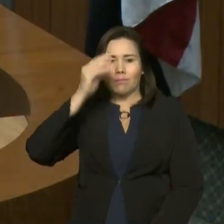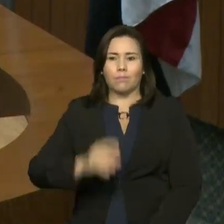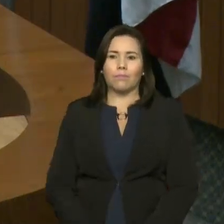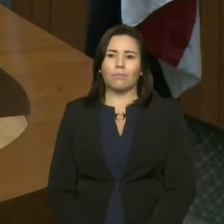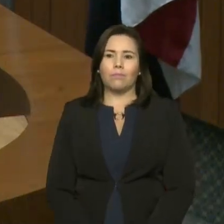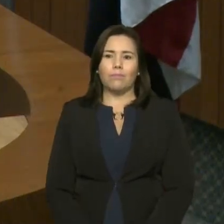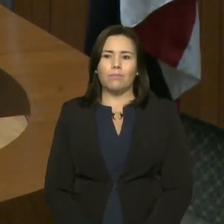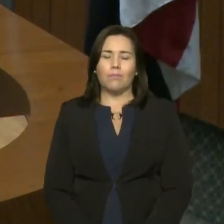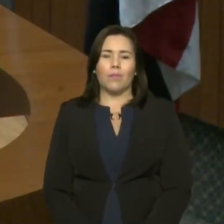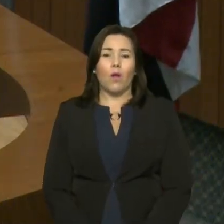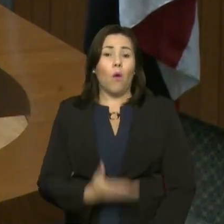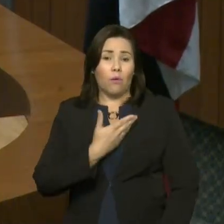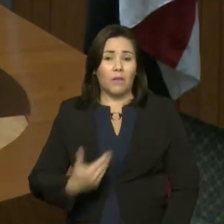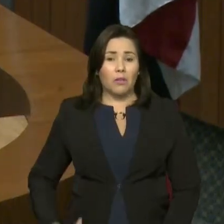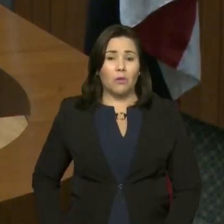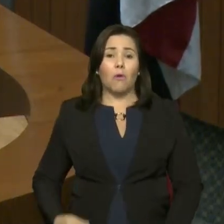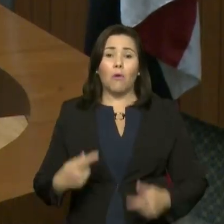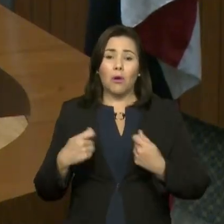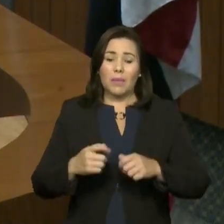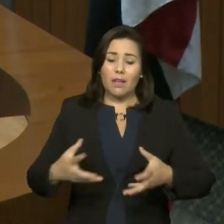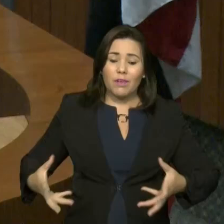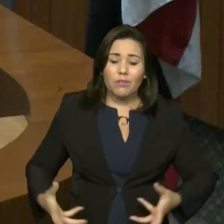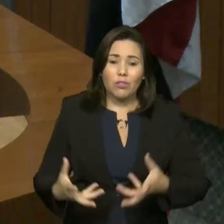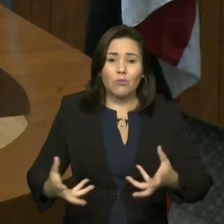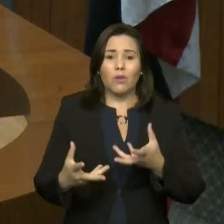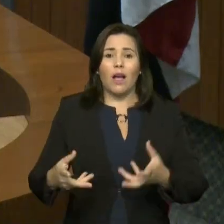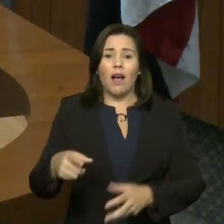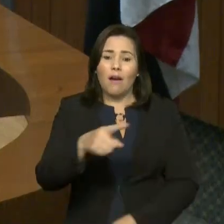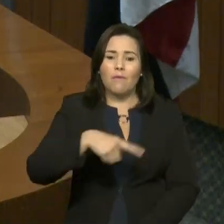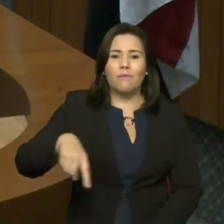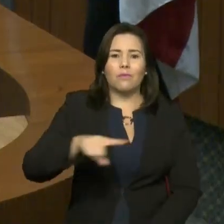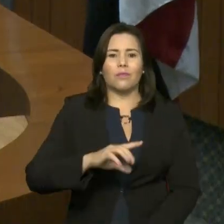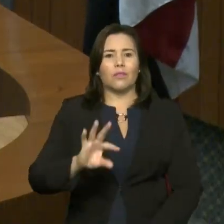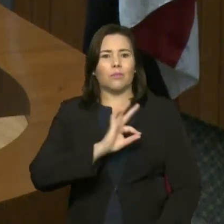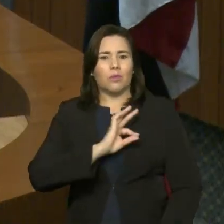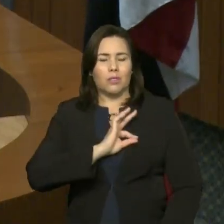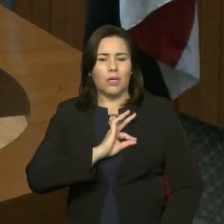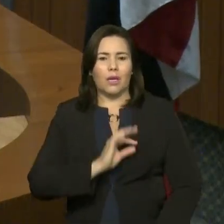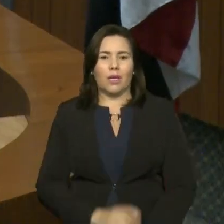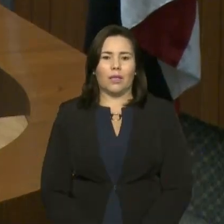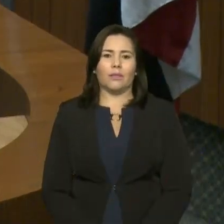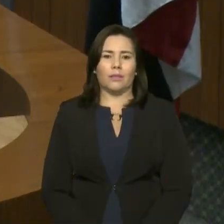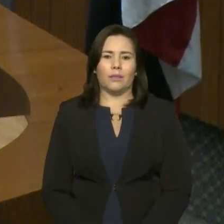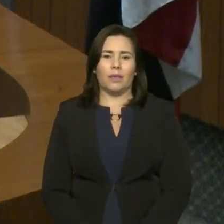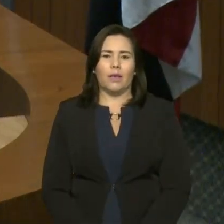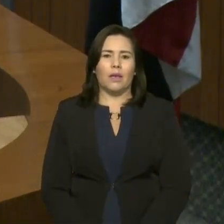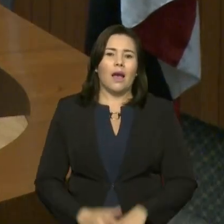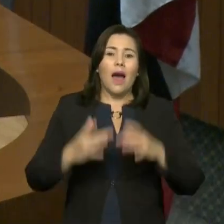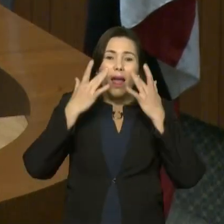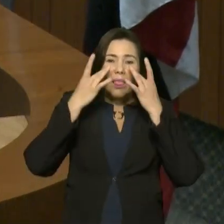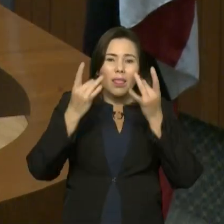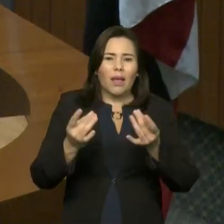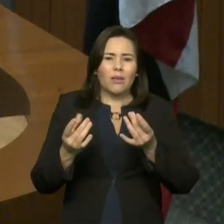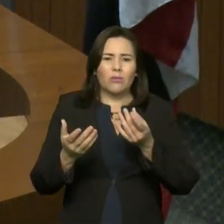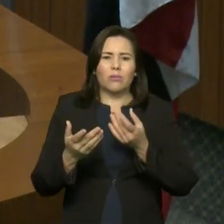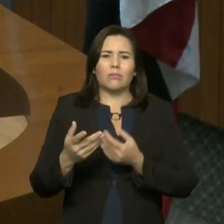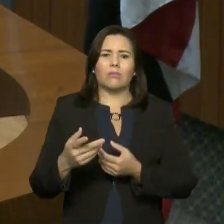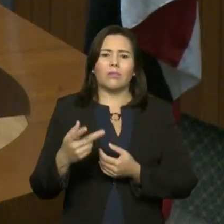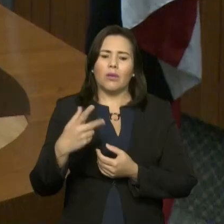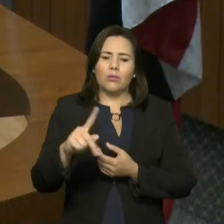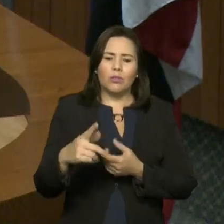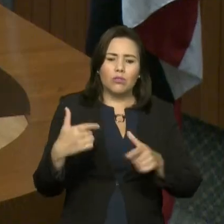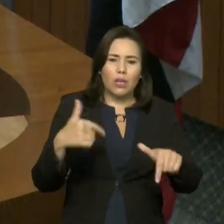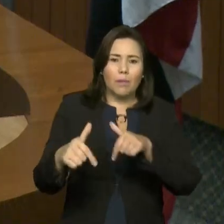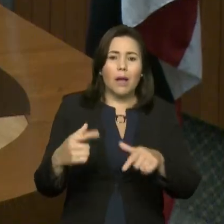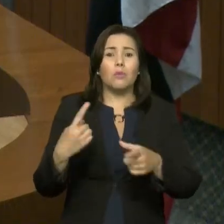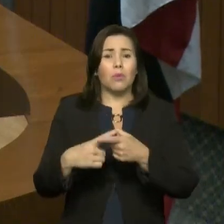prestigiá-los, quem deveria estimulá-los a estar cada vez mais atentos a essa tão importante missão, afinal de contas, vocês